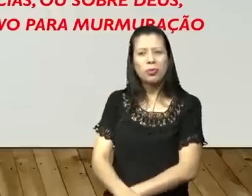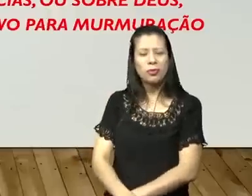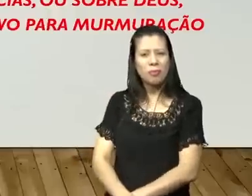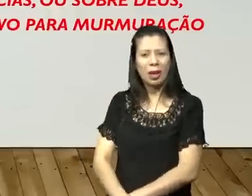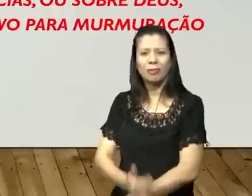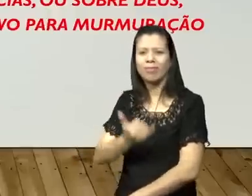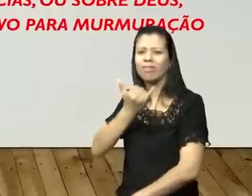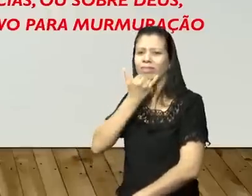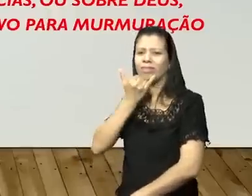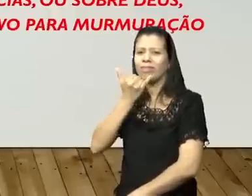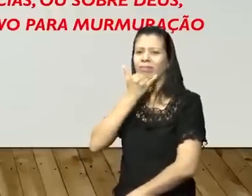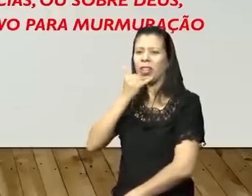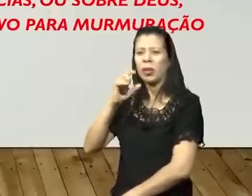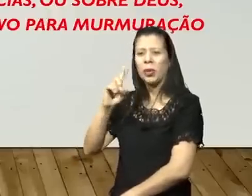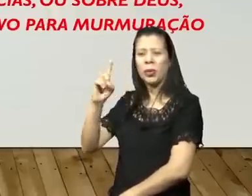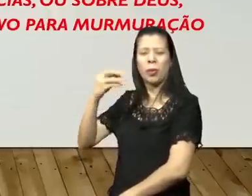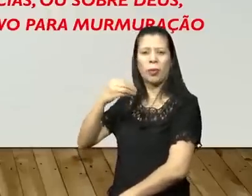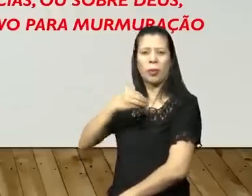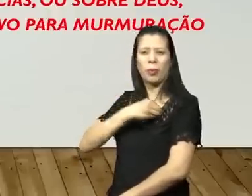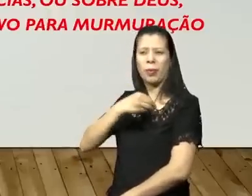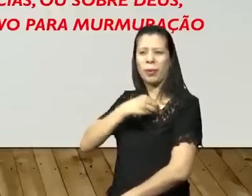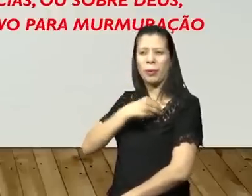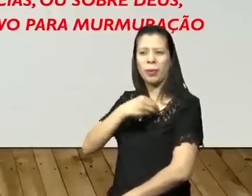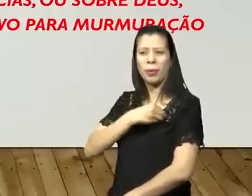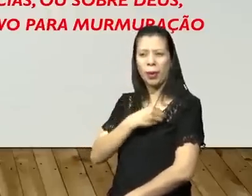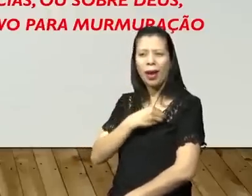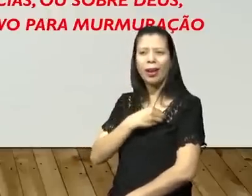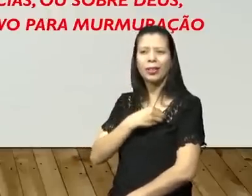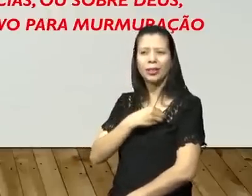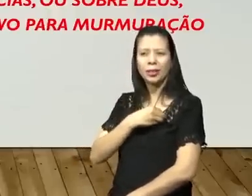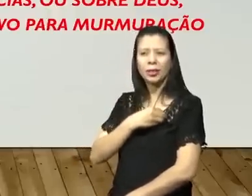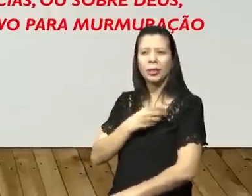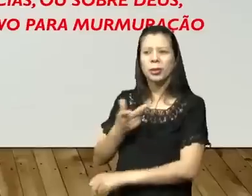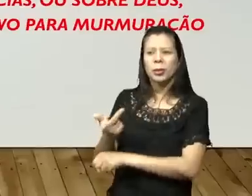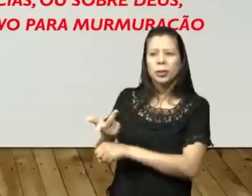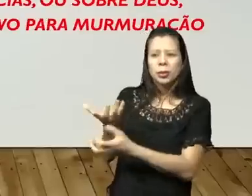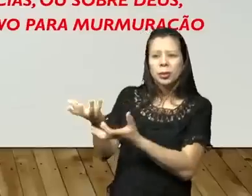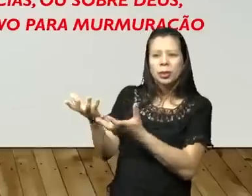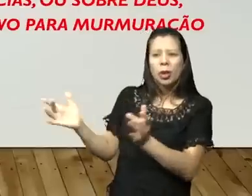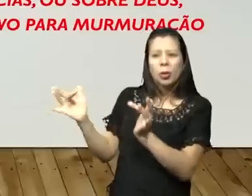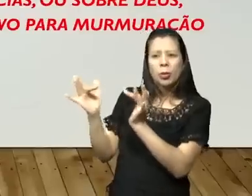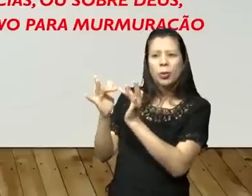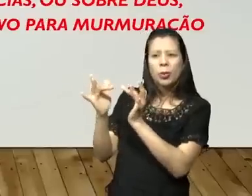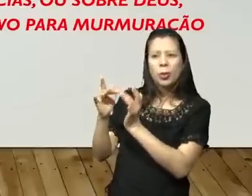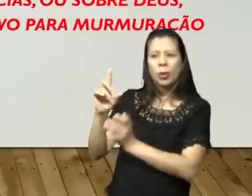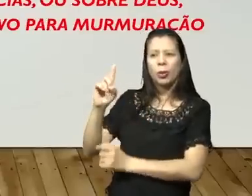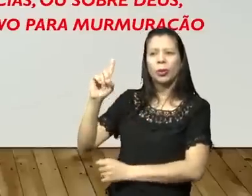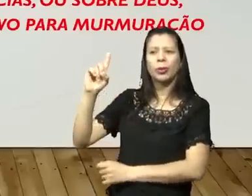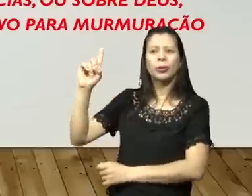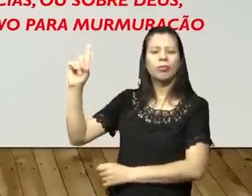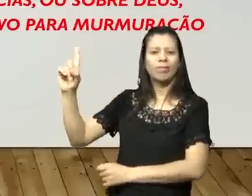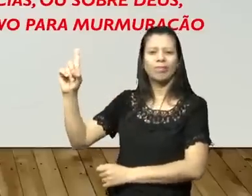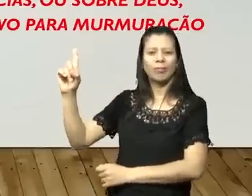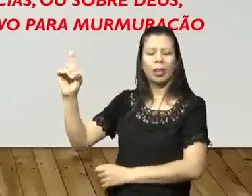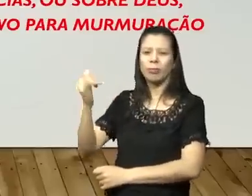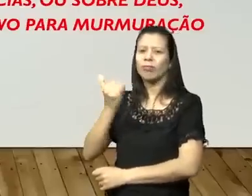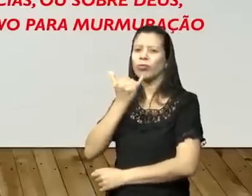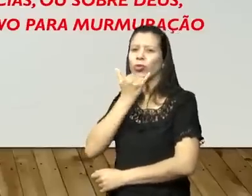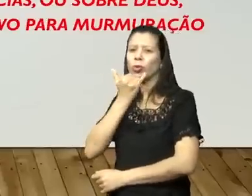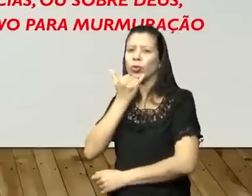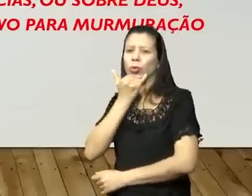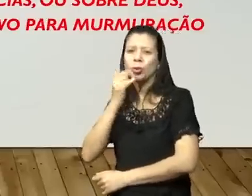os outros sobre as circunstâncias ou sobre Deus fazendo o mesmo de suas bênçãos um motivo para murmuração